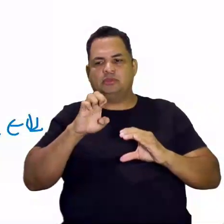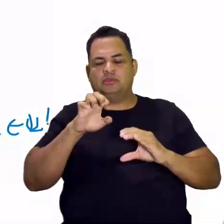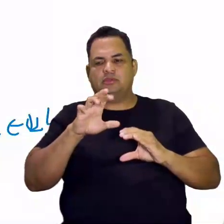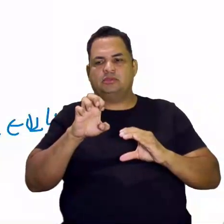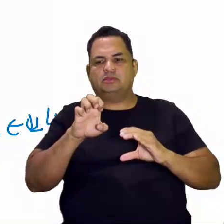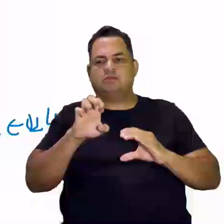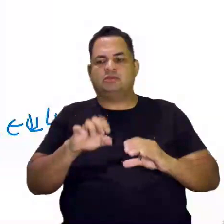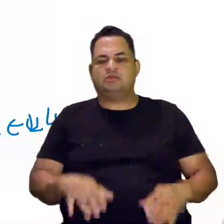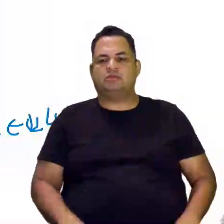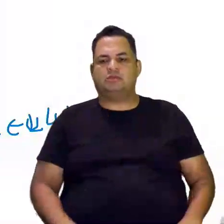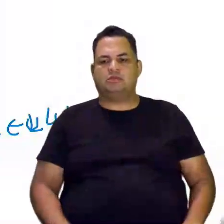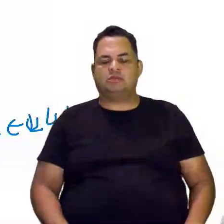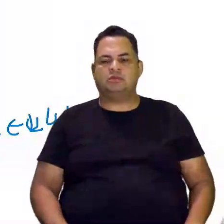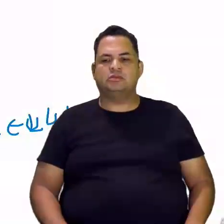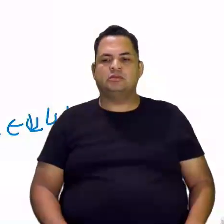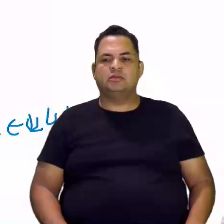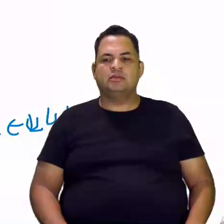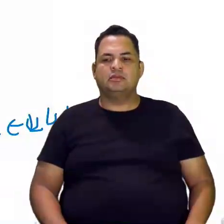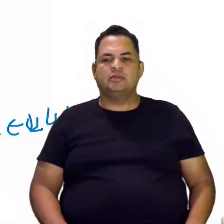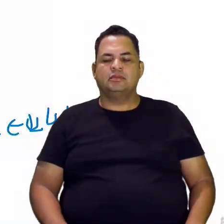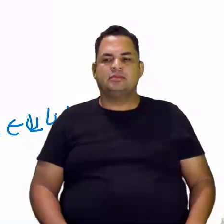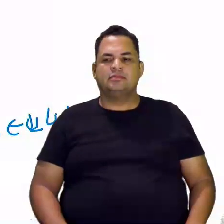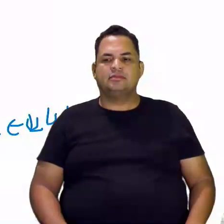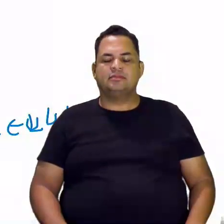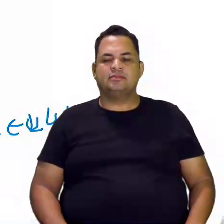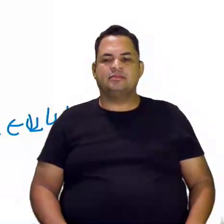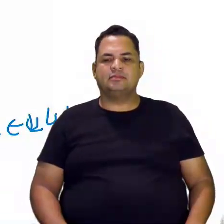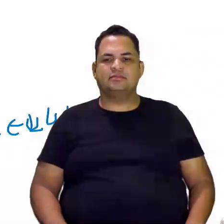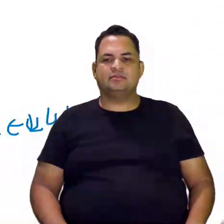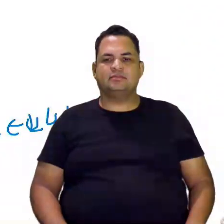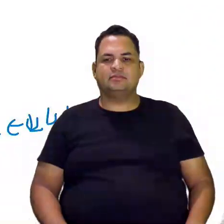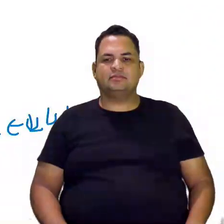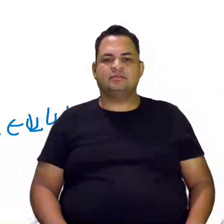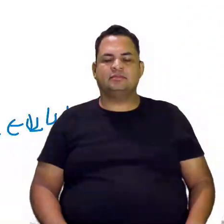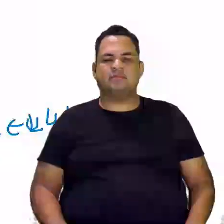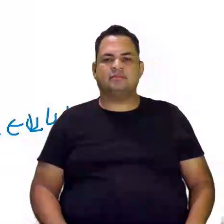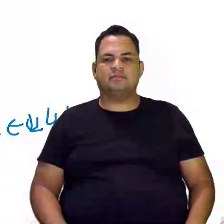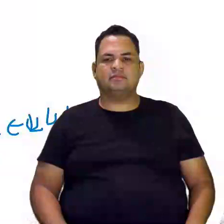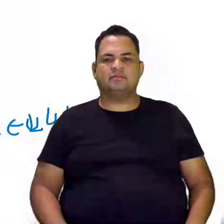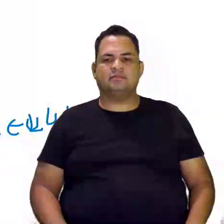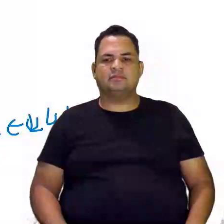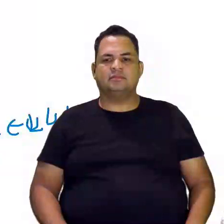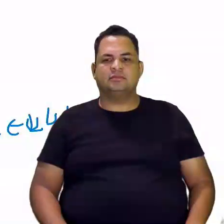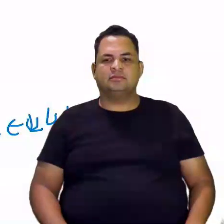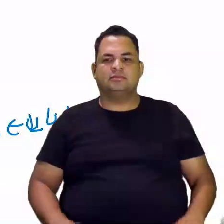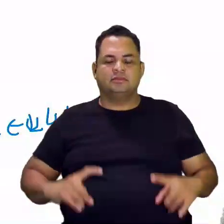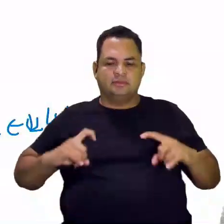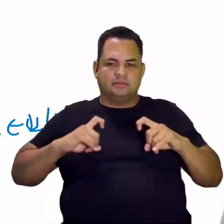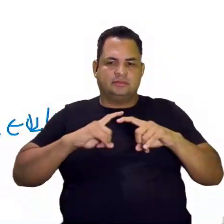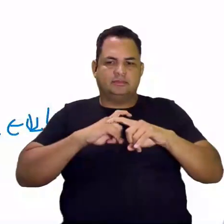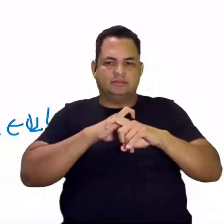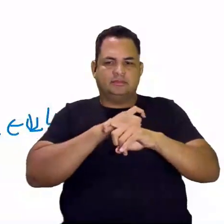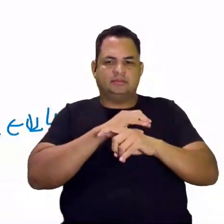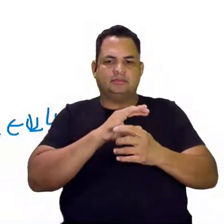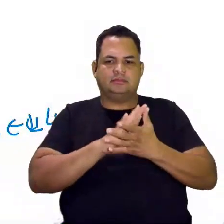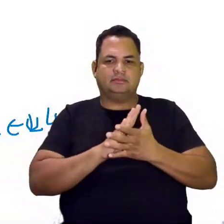Opa! Lulose. Quase não sai, né? E lá na bactéria, a parede